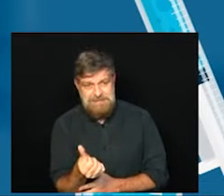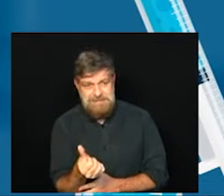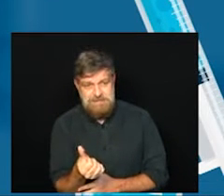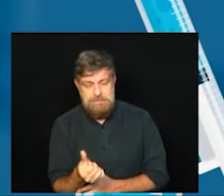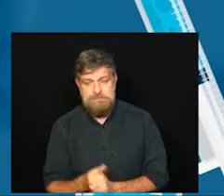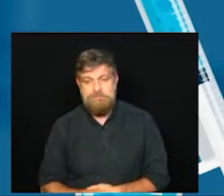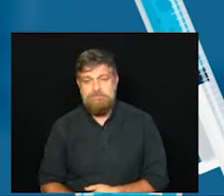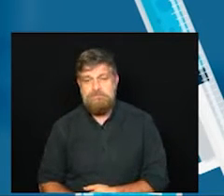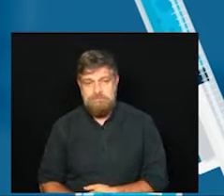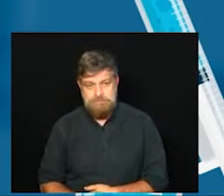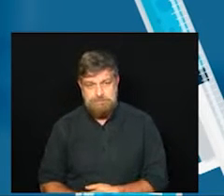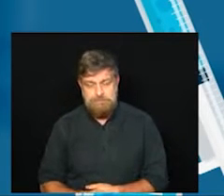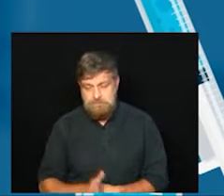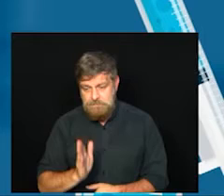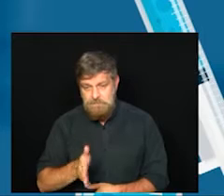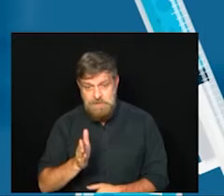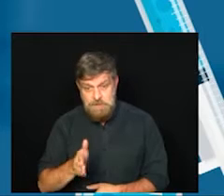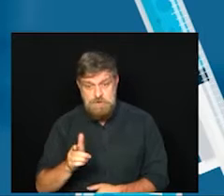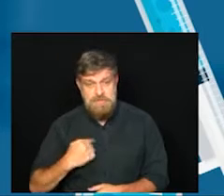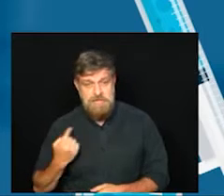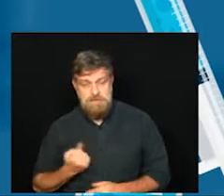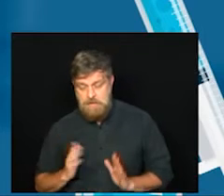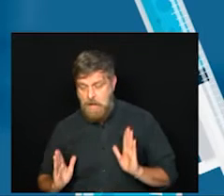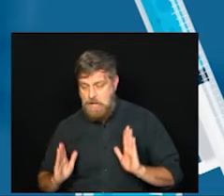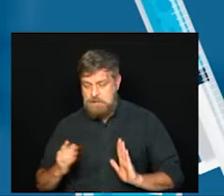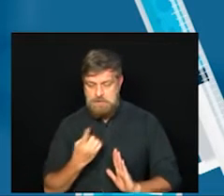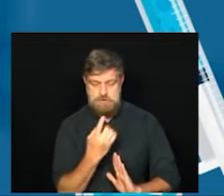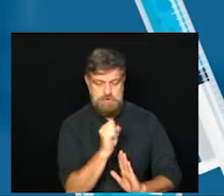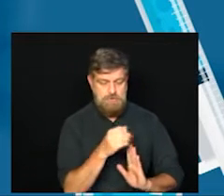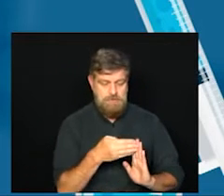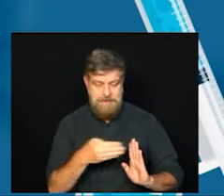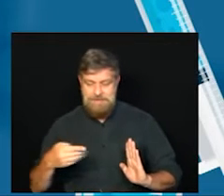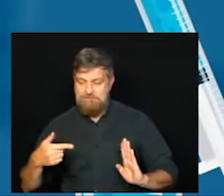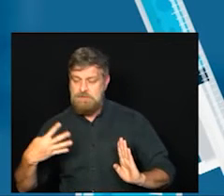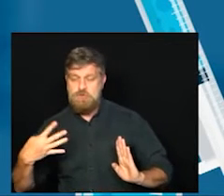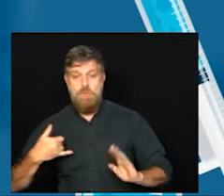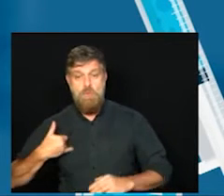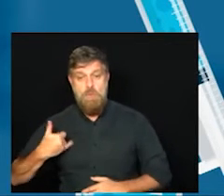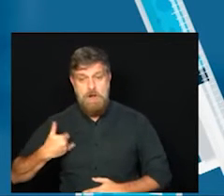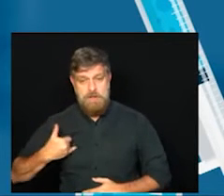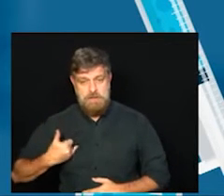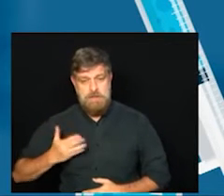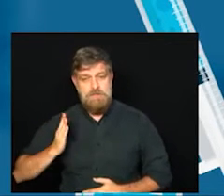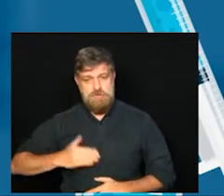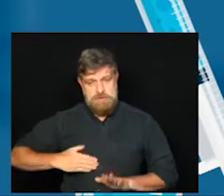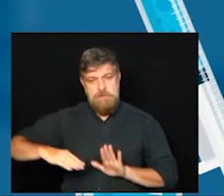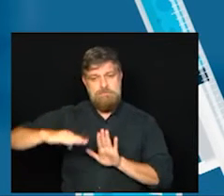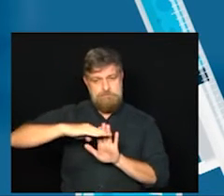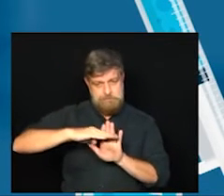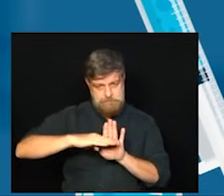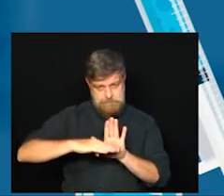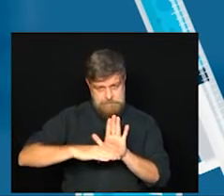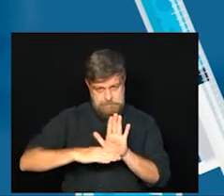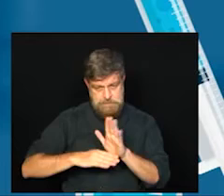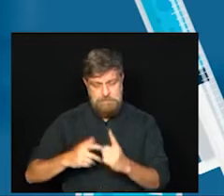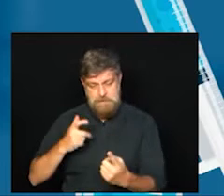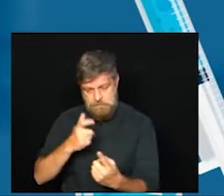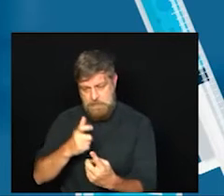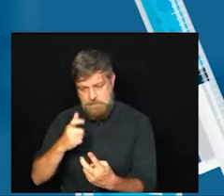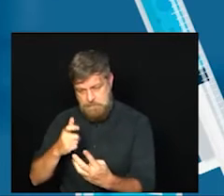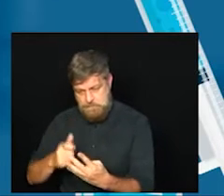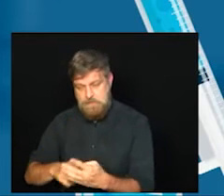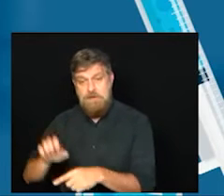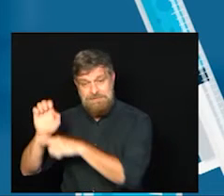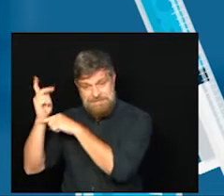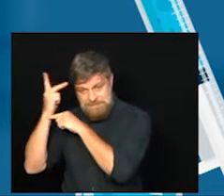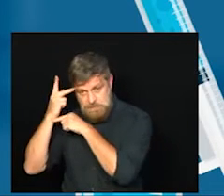é a próxima semana já. Então, nós estamos na faixa etária de 18 a 24 anos, de acordo com o calendário vacinal aqui do estado de